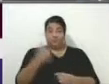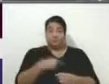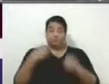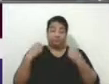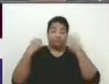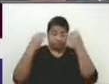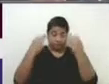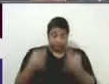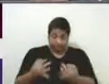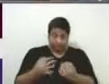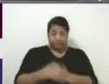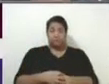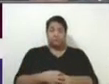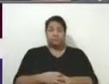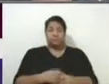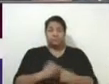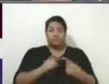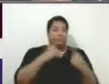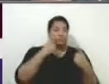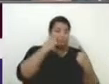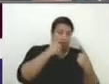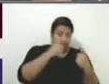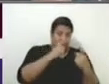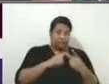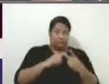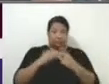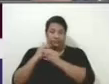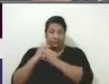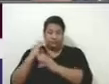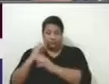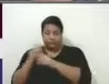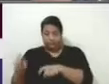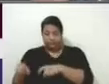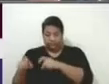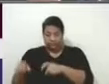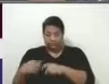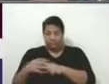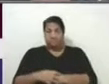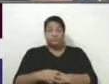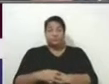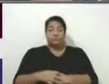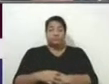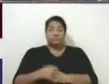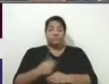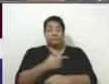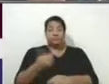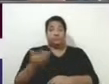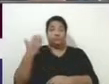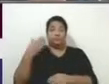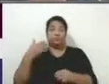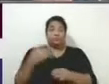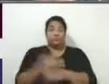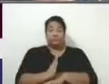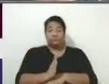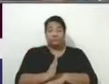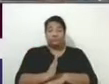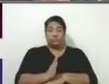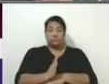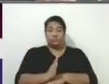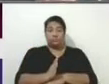a gente viveu, na semana passada, a aprovação aqui nessa Casa de Leis, em sessão extraordinária dos novos